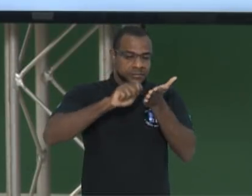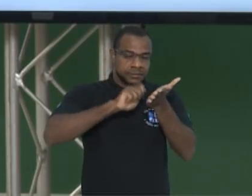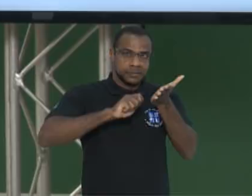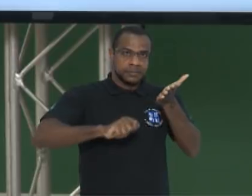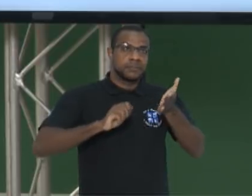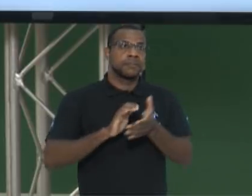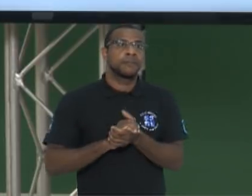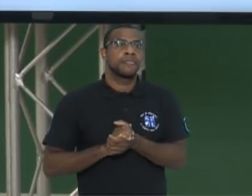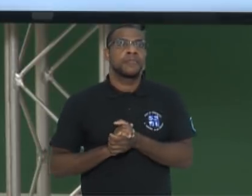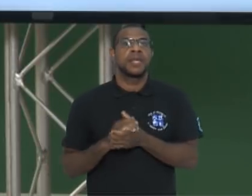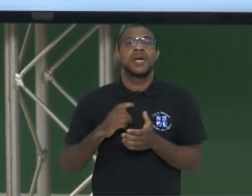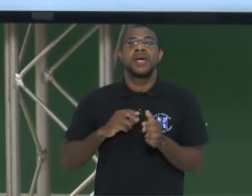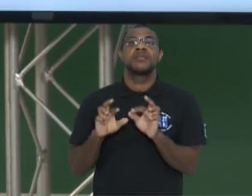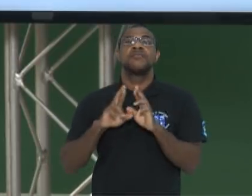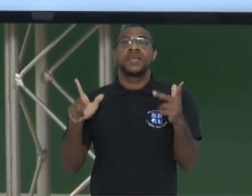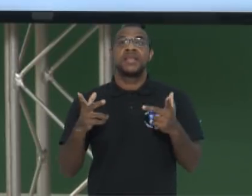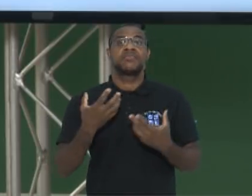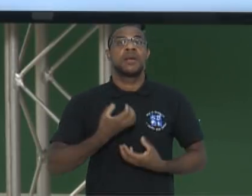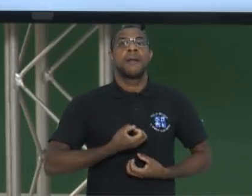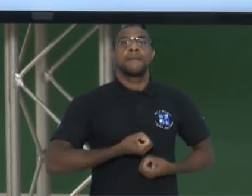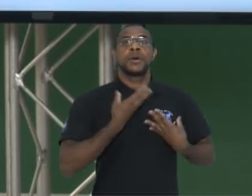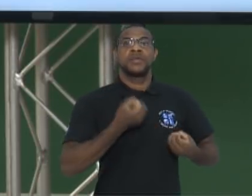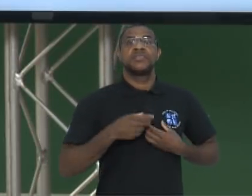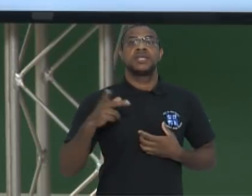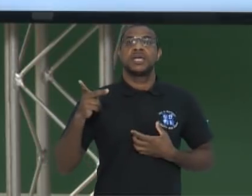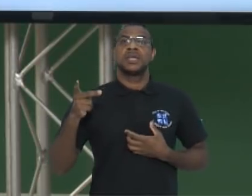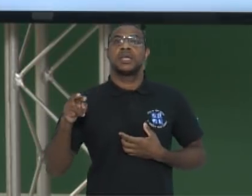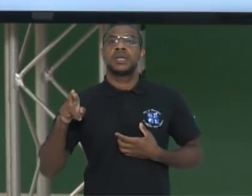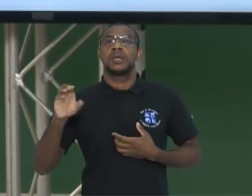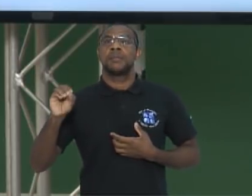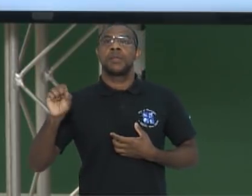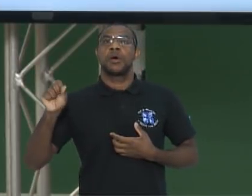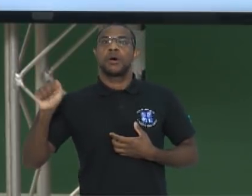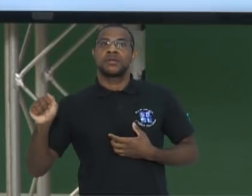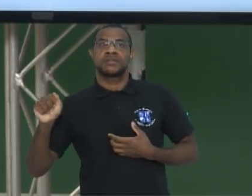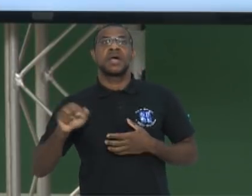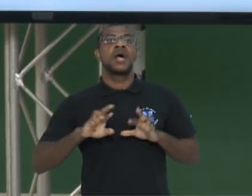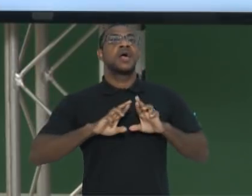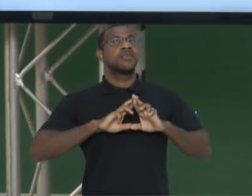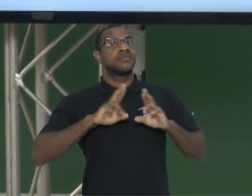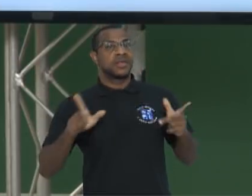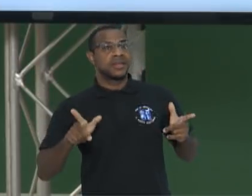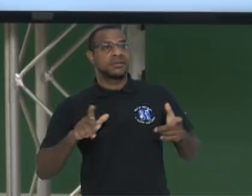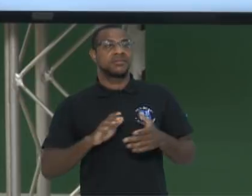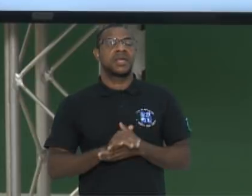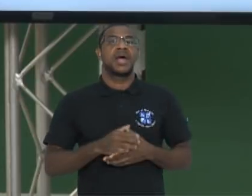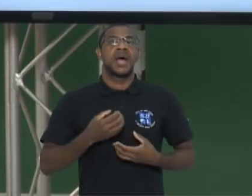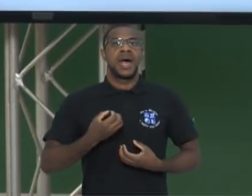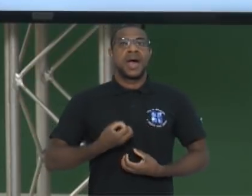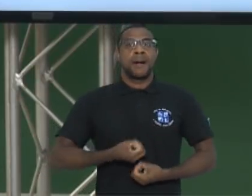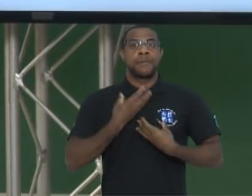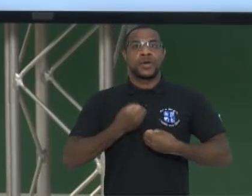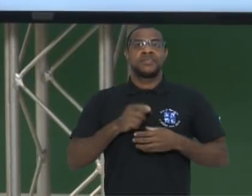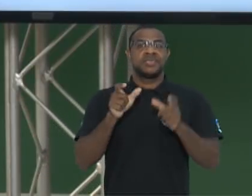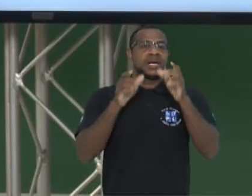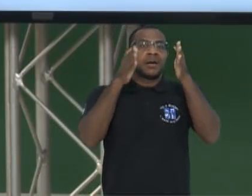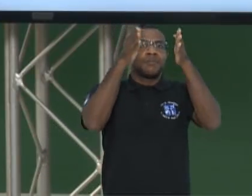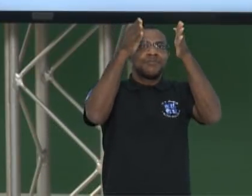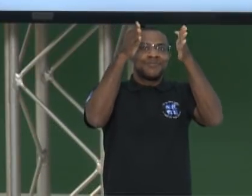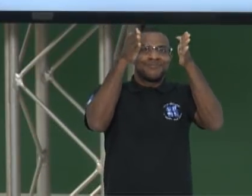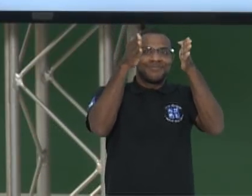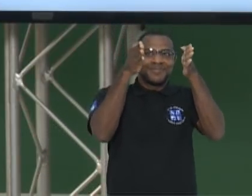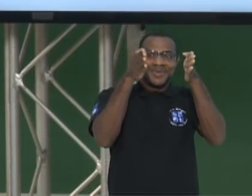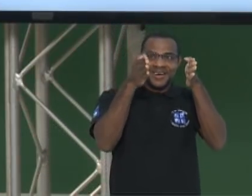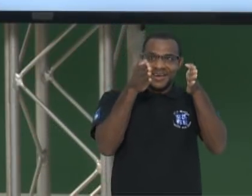a prosa ela é diferente da poesia. Né, a poesia, vocês percebem que é carregada de rimas, que as palavras não ocupam as linhas até